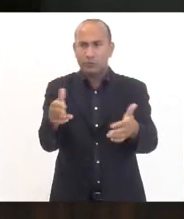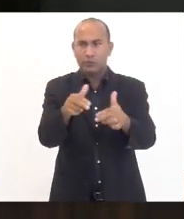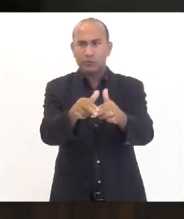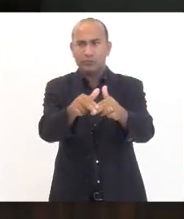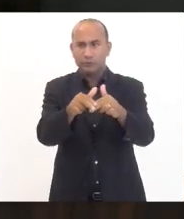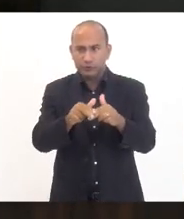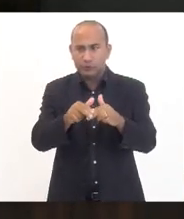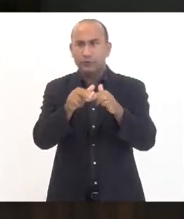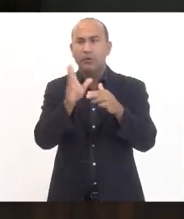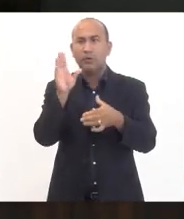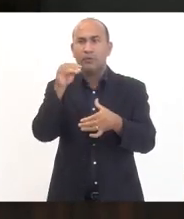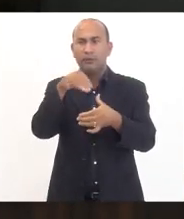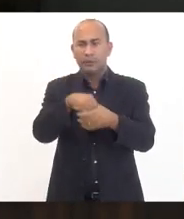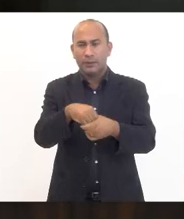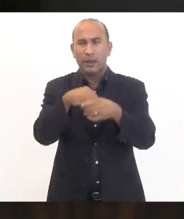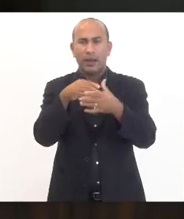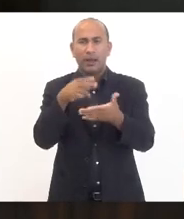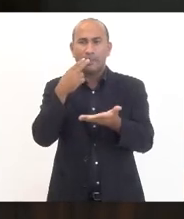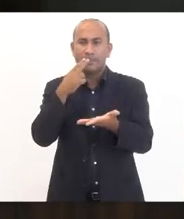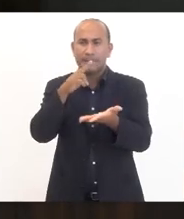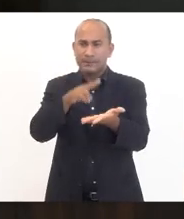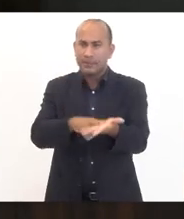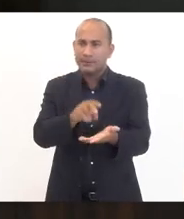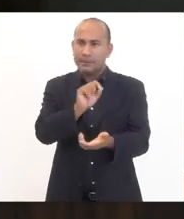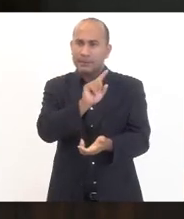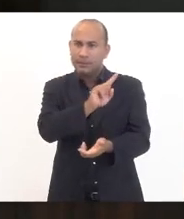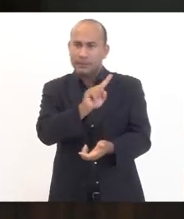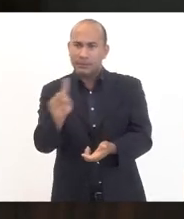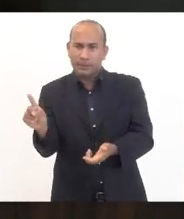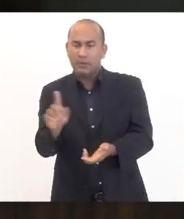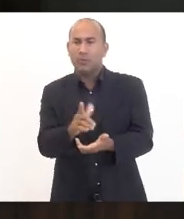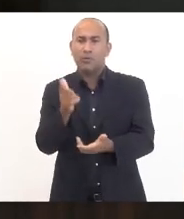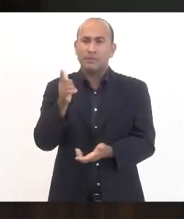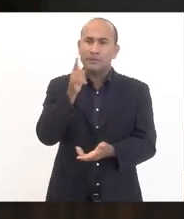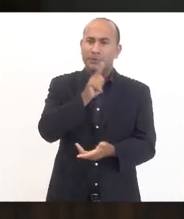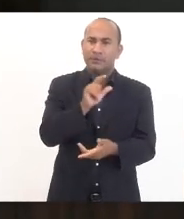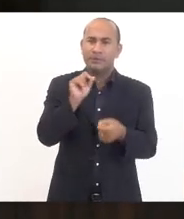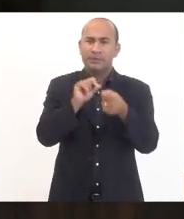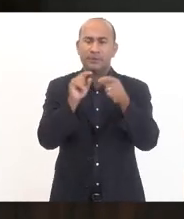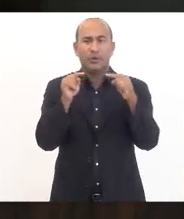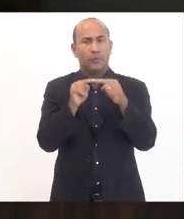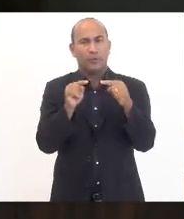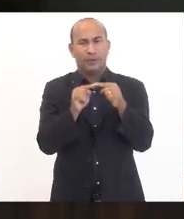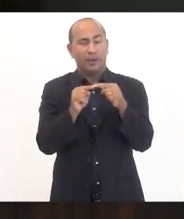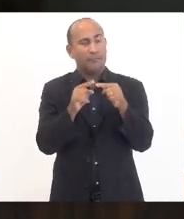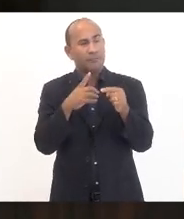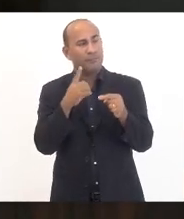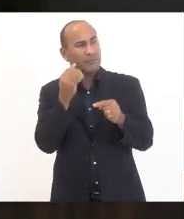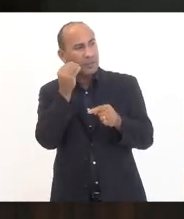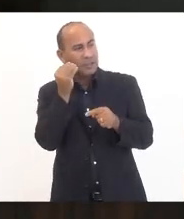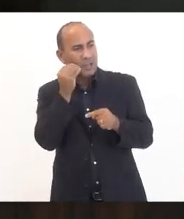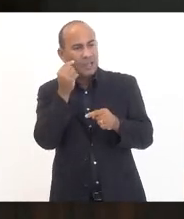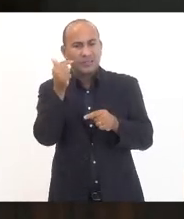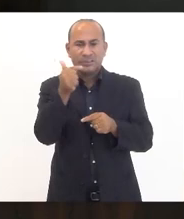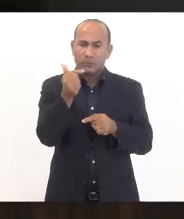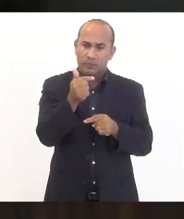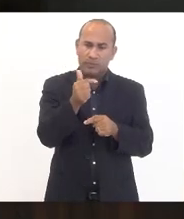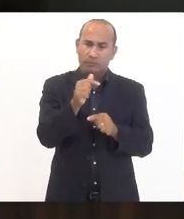votarmos as mensagens que não conseguimos fazer acordo. Vamos tentar uma segunda, se